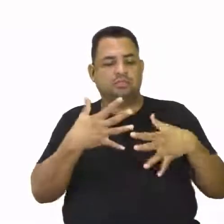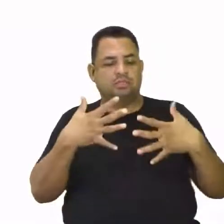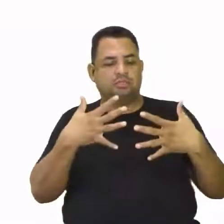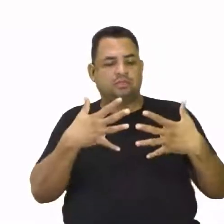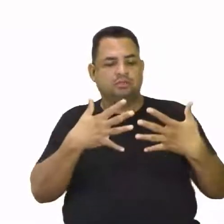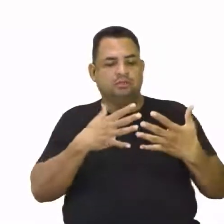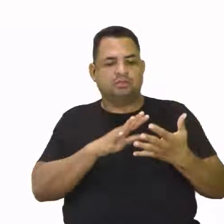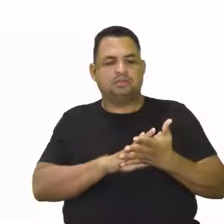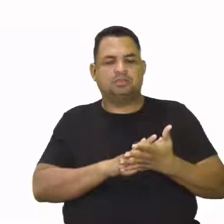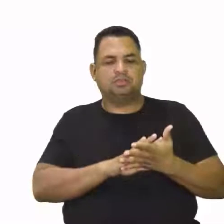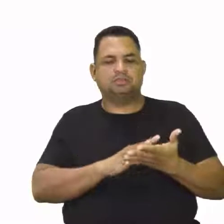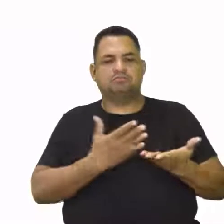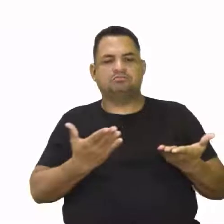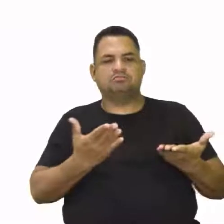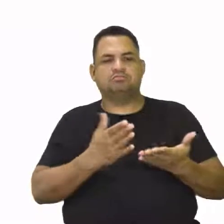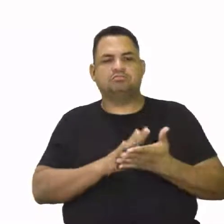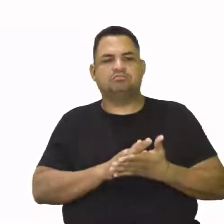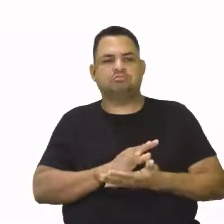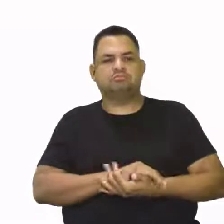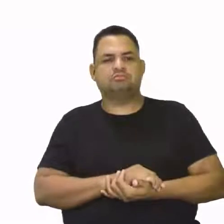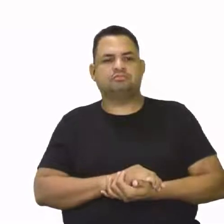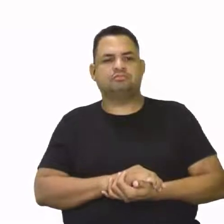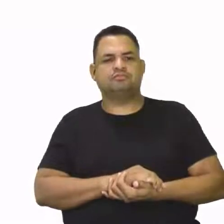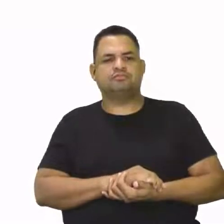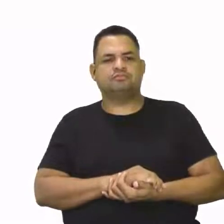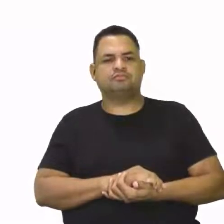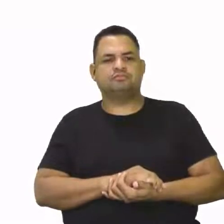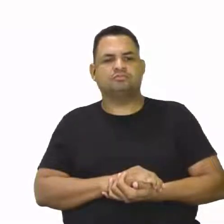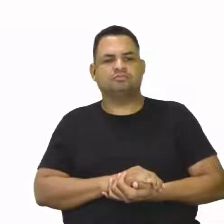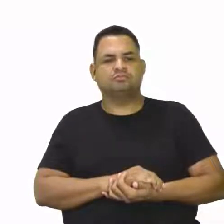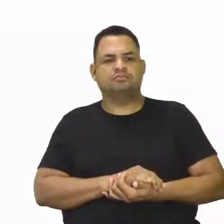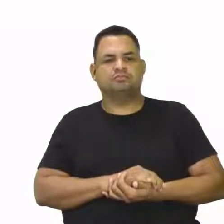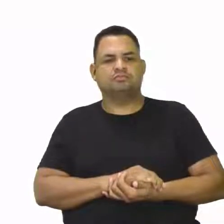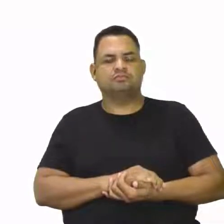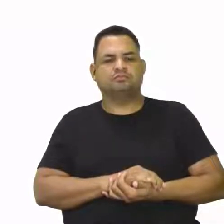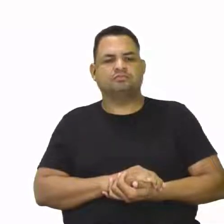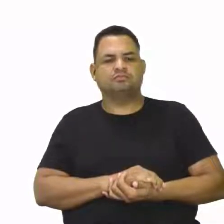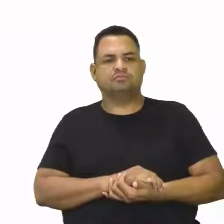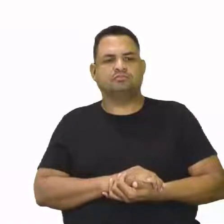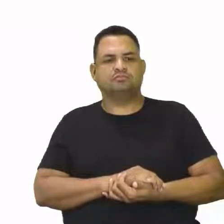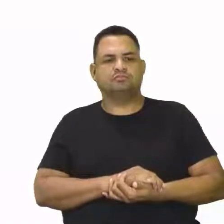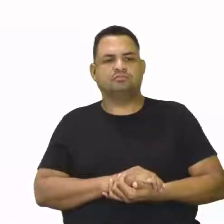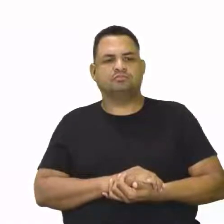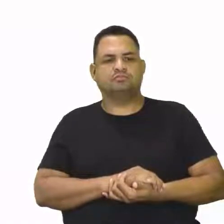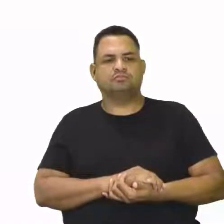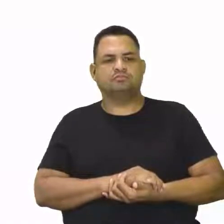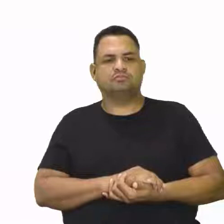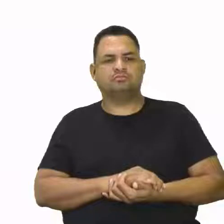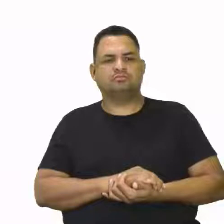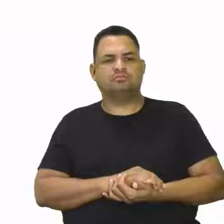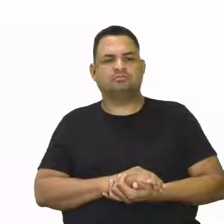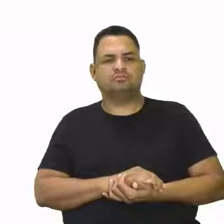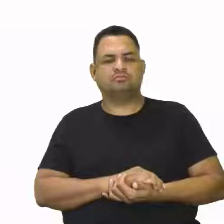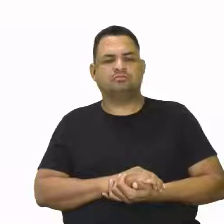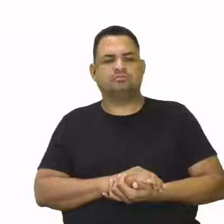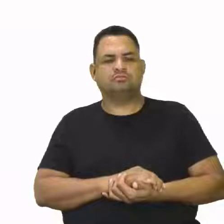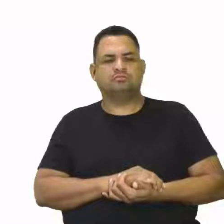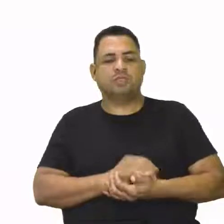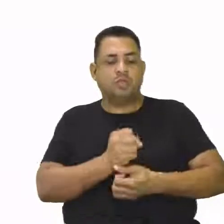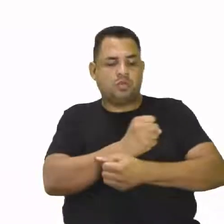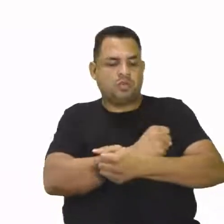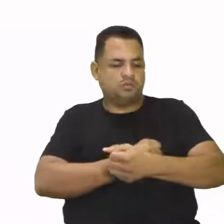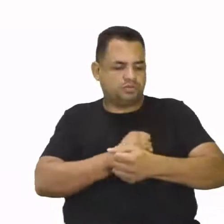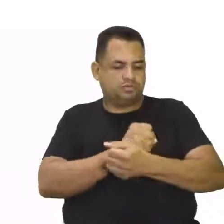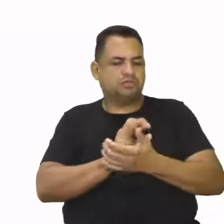mãos. De modo, cocine, como diz a receita. Cozinhe, assim como diz